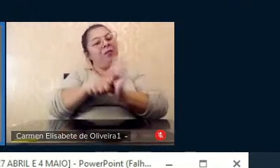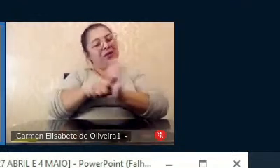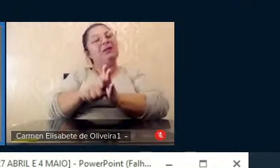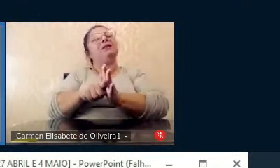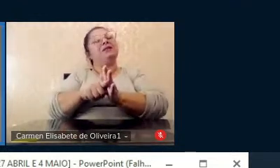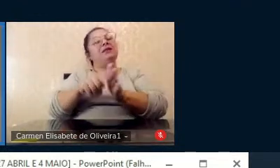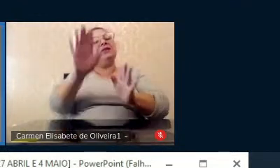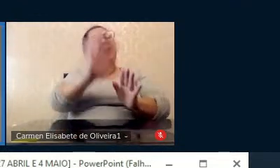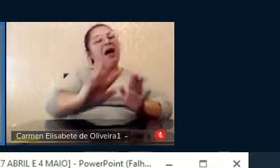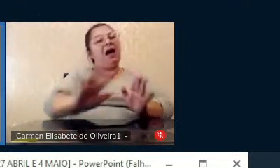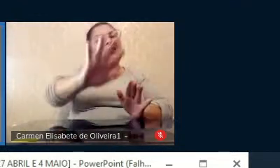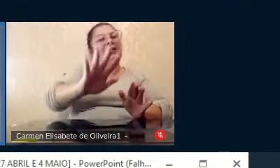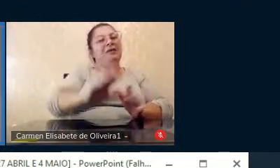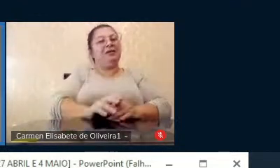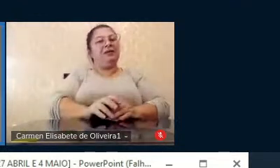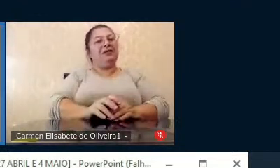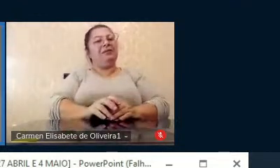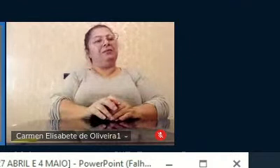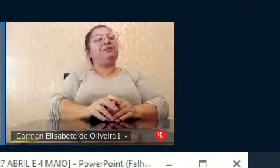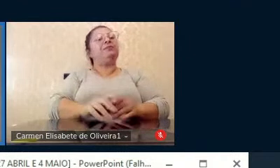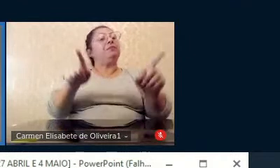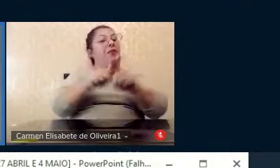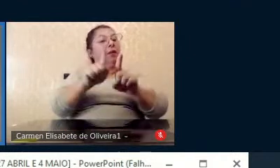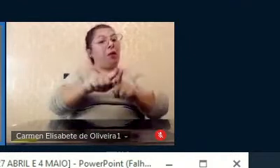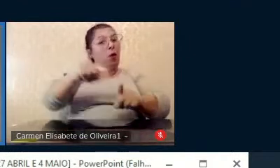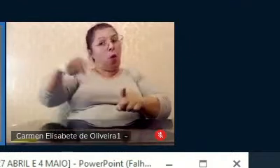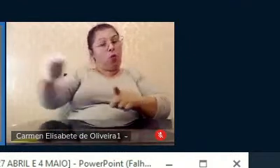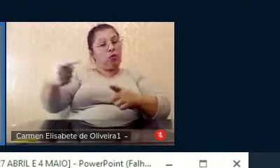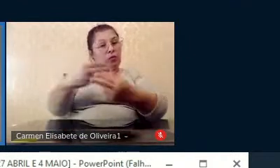área. Outra coisa que fomentou também